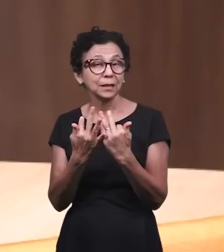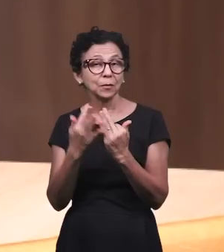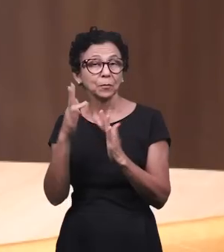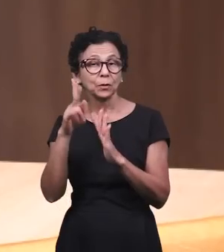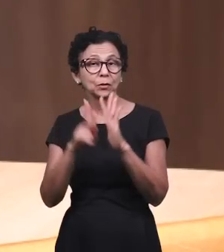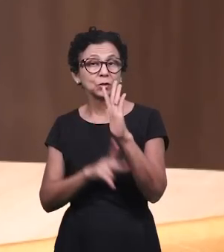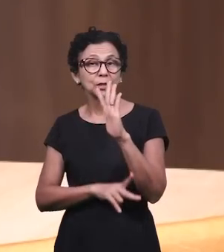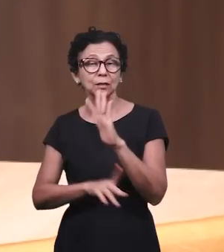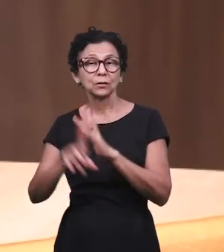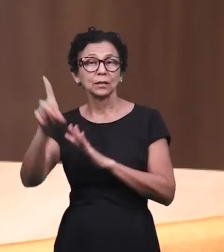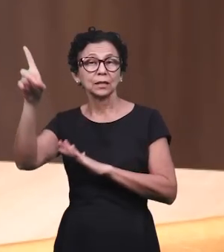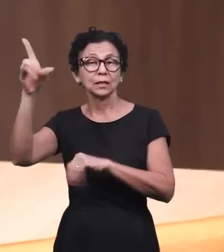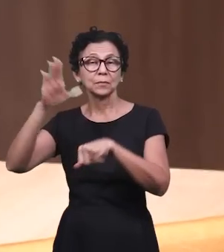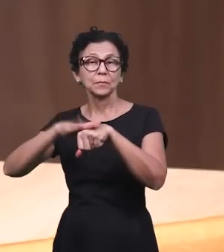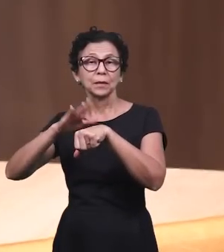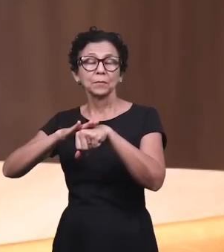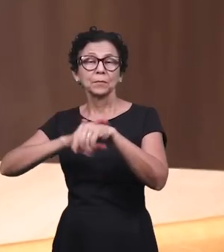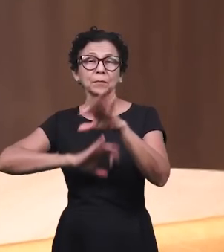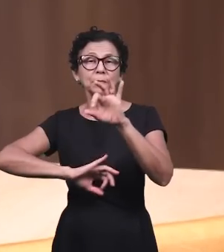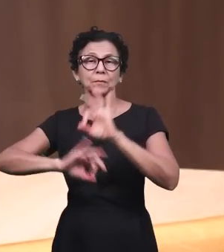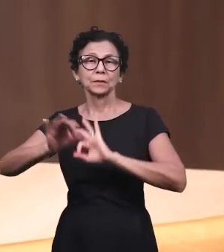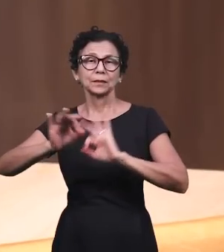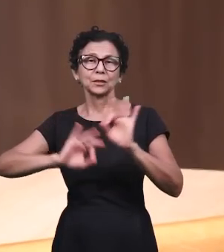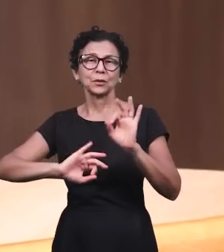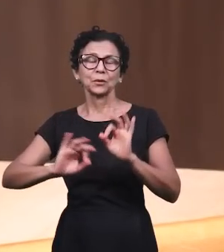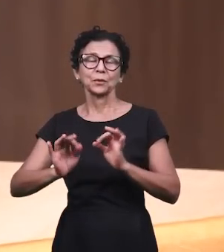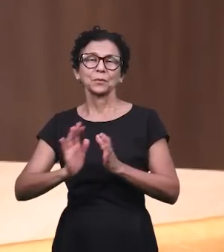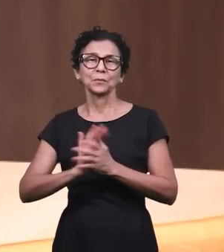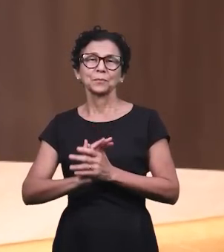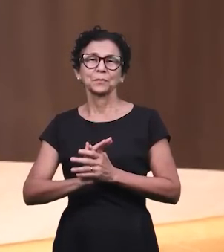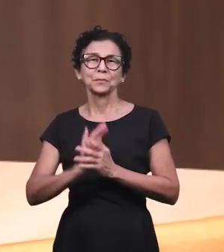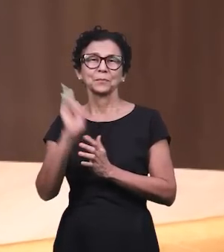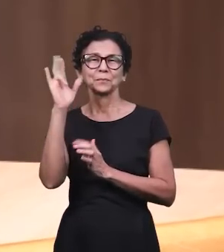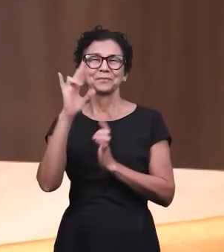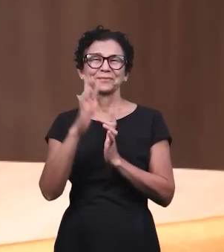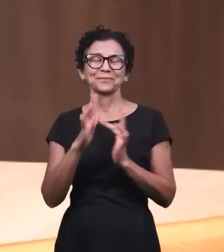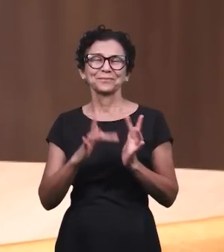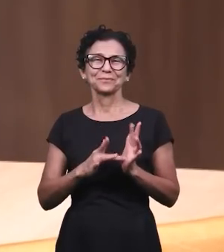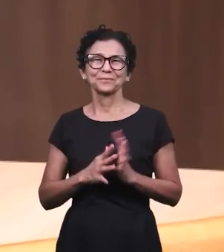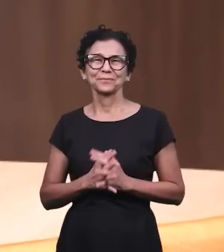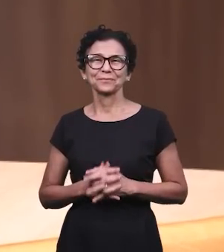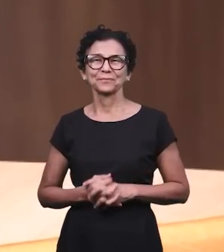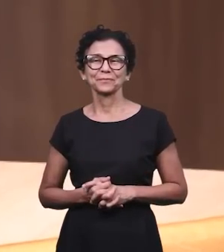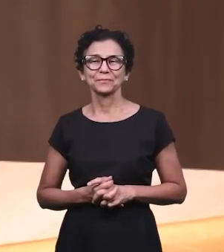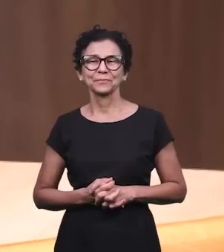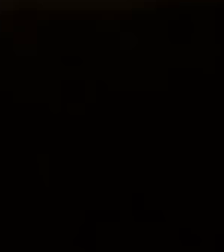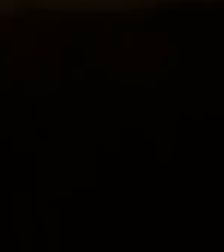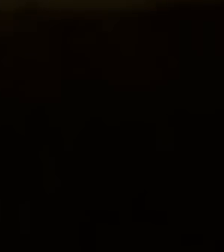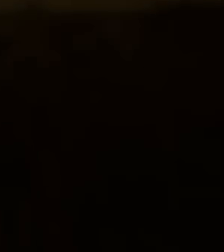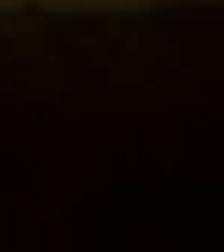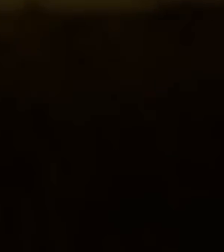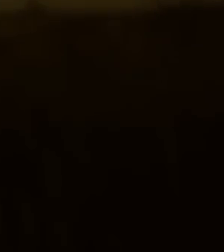é um projeto de Deus para o homem. Assim encerramos, e a todos a paz do Senhor.